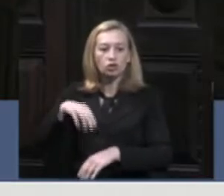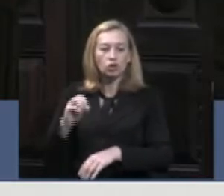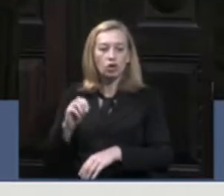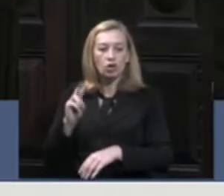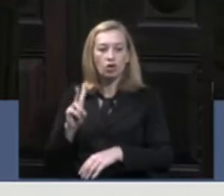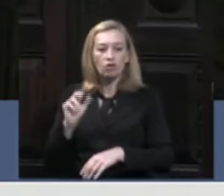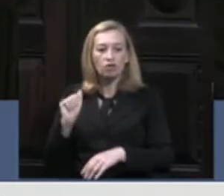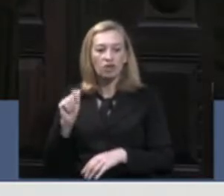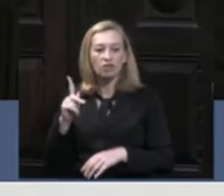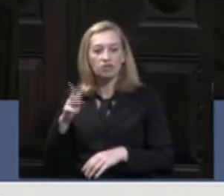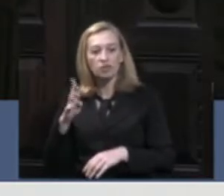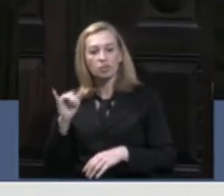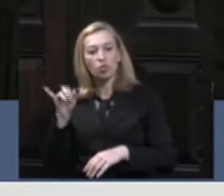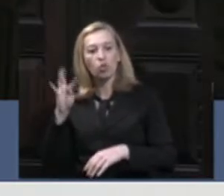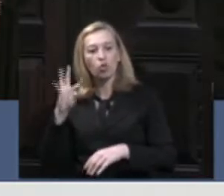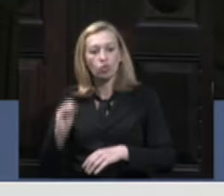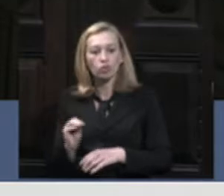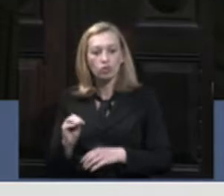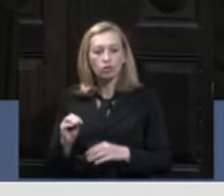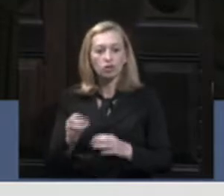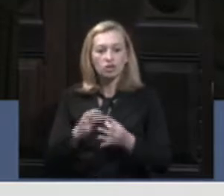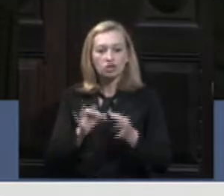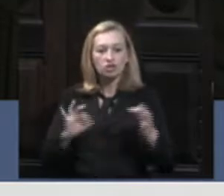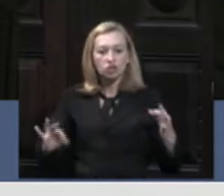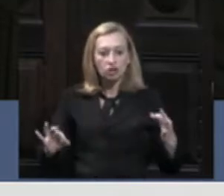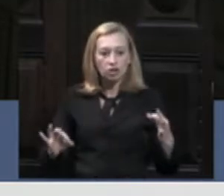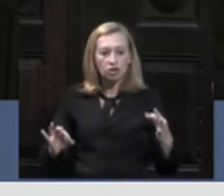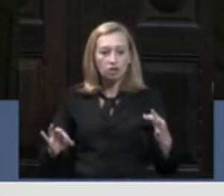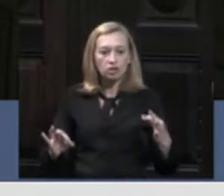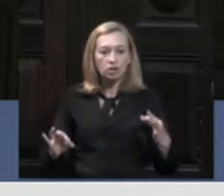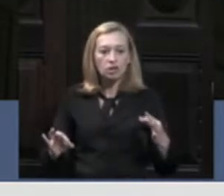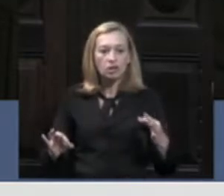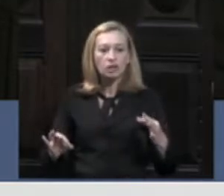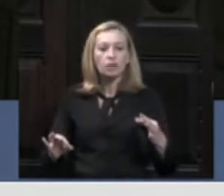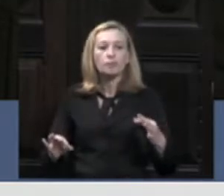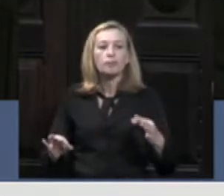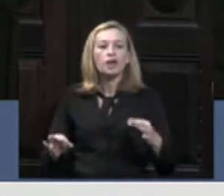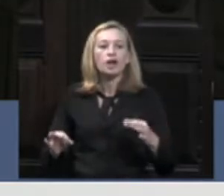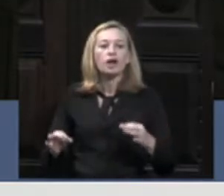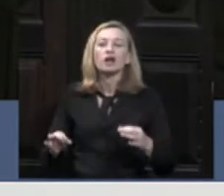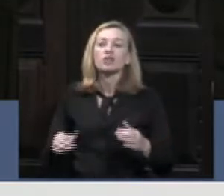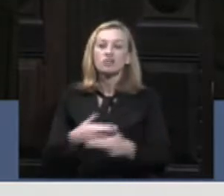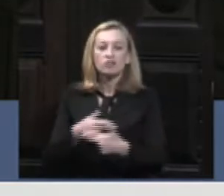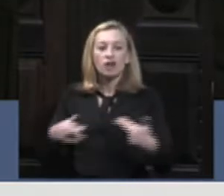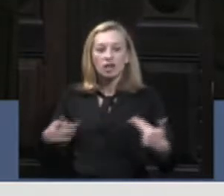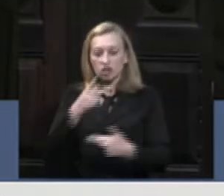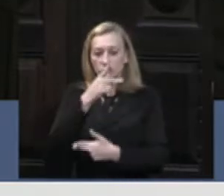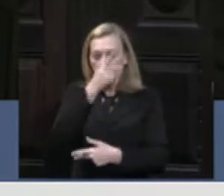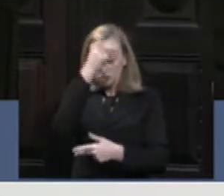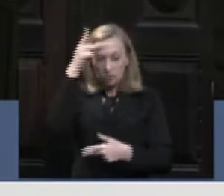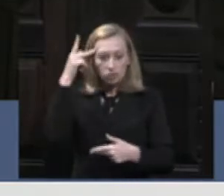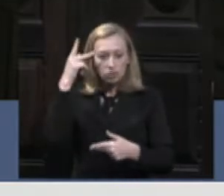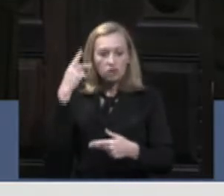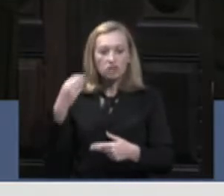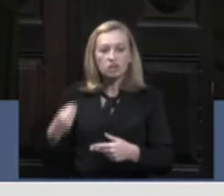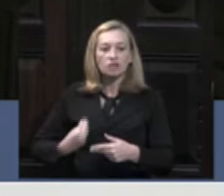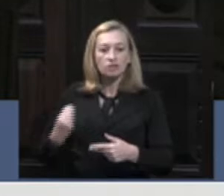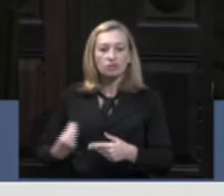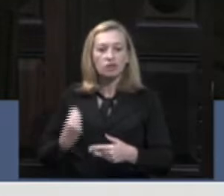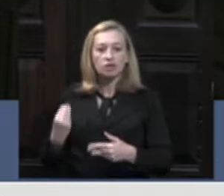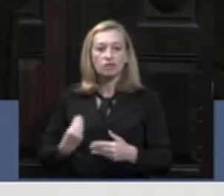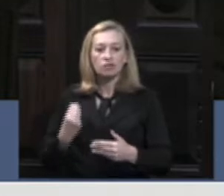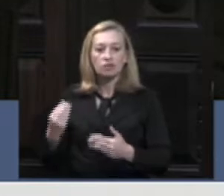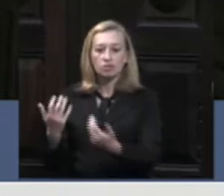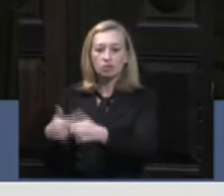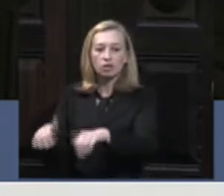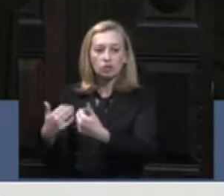um para o outro. Petrópolis tem uma ligação muito mais forte com a capital e com a metropolitana do que até mesmo com Nova Friburgo e a região